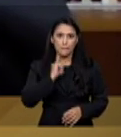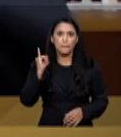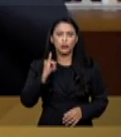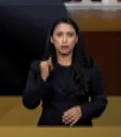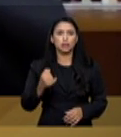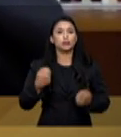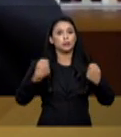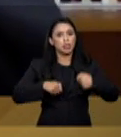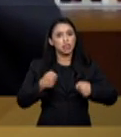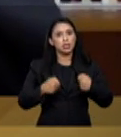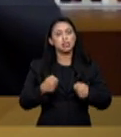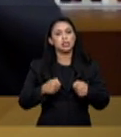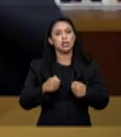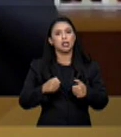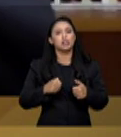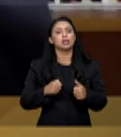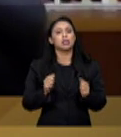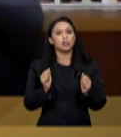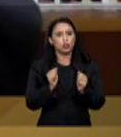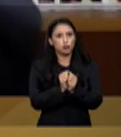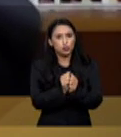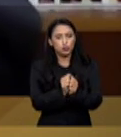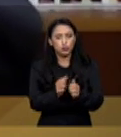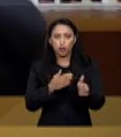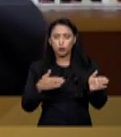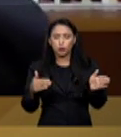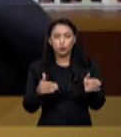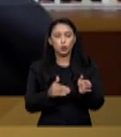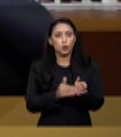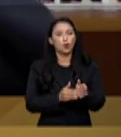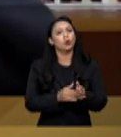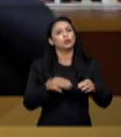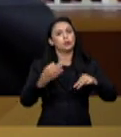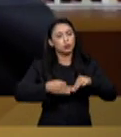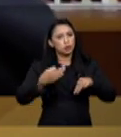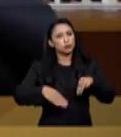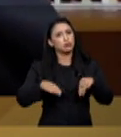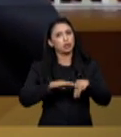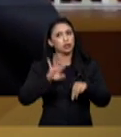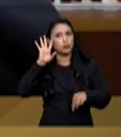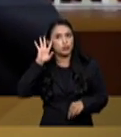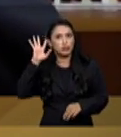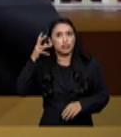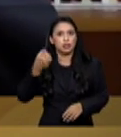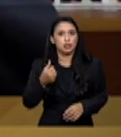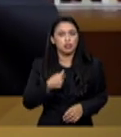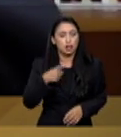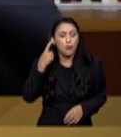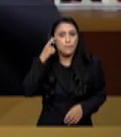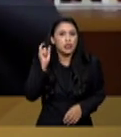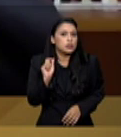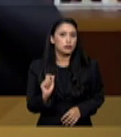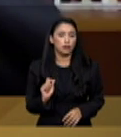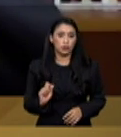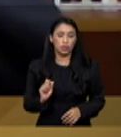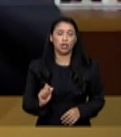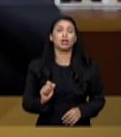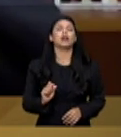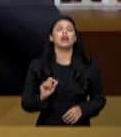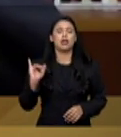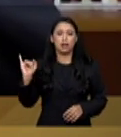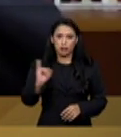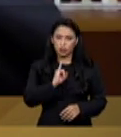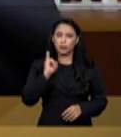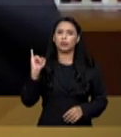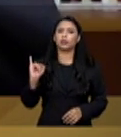ser decididas colegiadamente e eu, evidentemente, considero que esta é uma questão